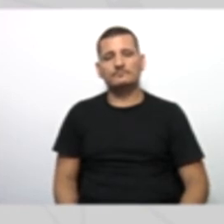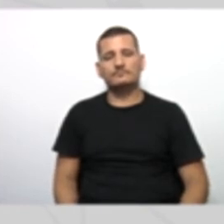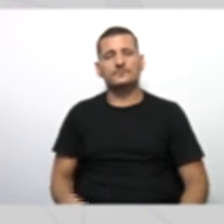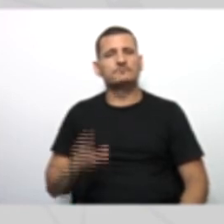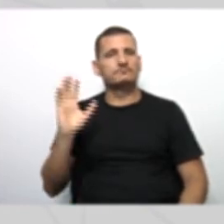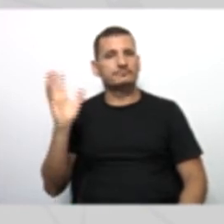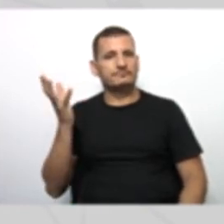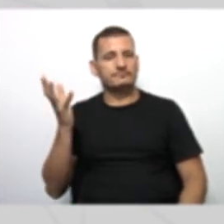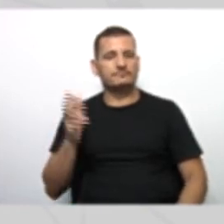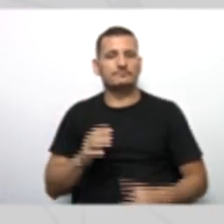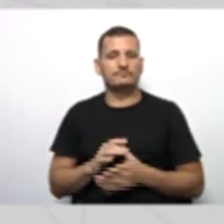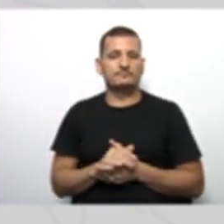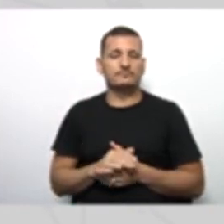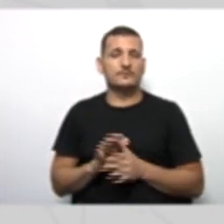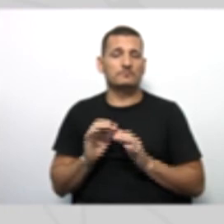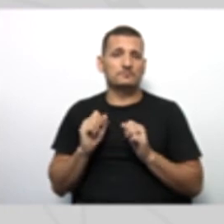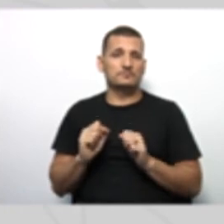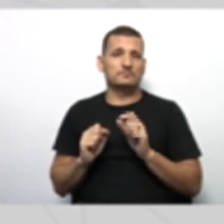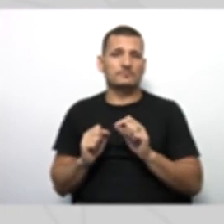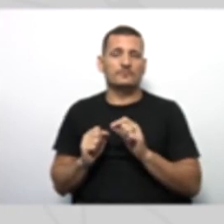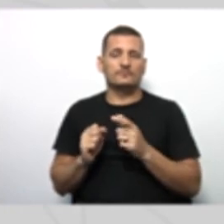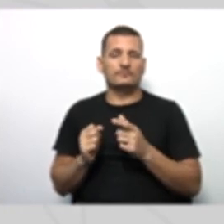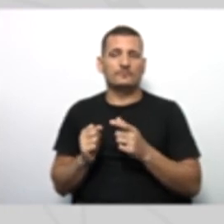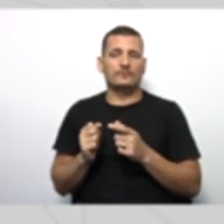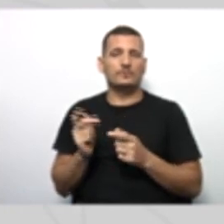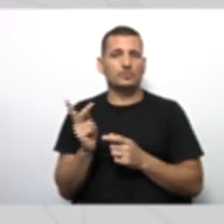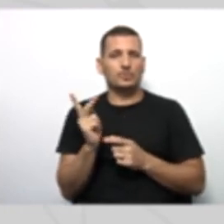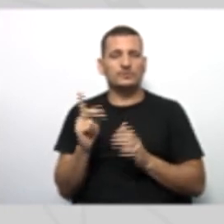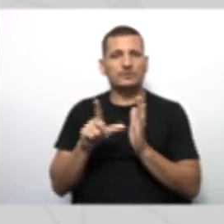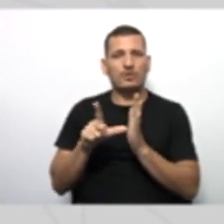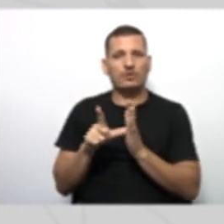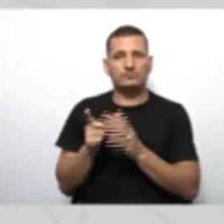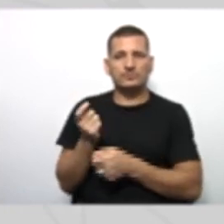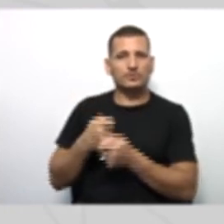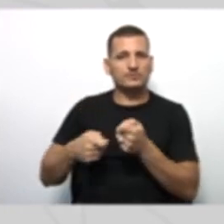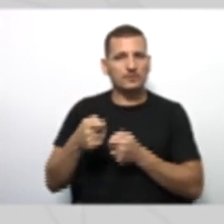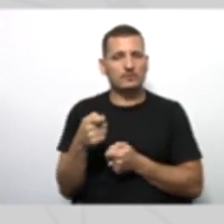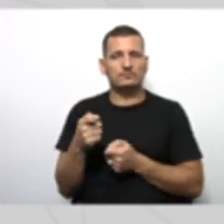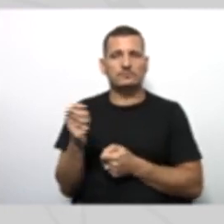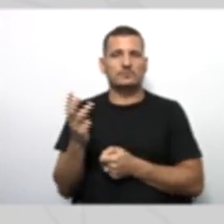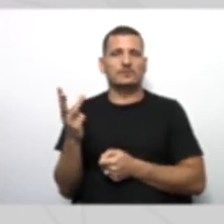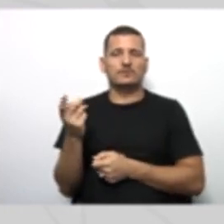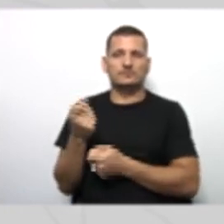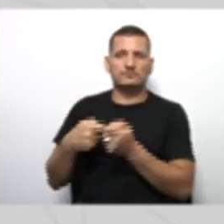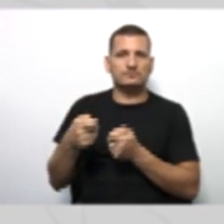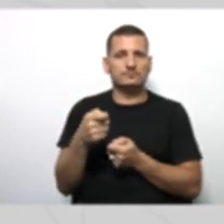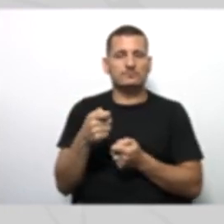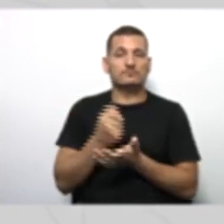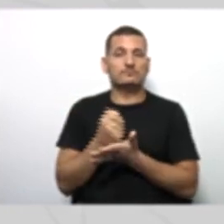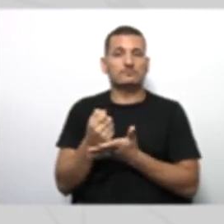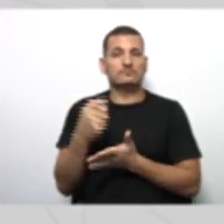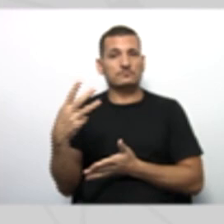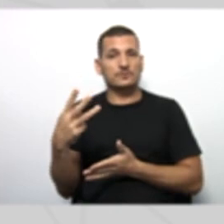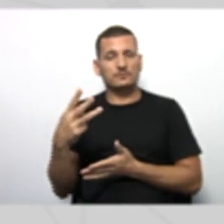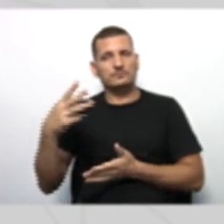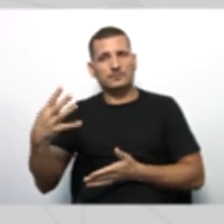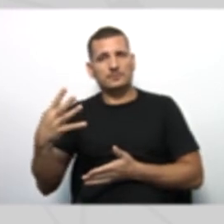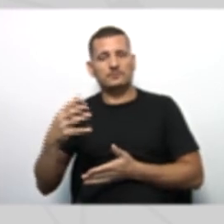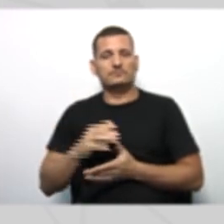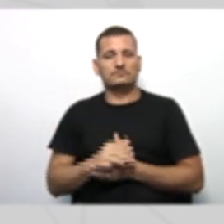disponibilidade, tá? Vou colocar disponibilidade de veículos nas concessionárias da nossa cidade. É positivo